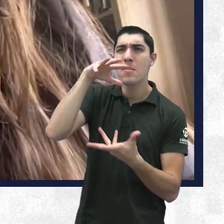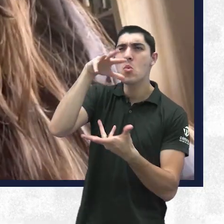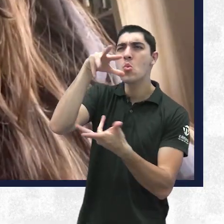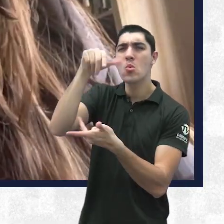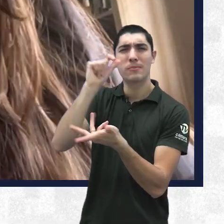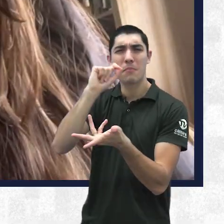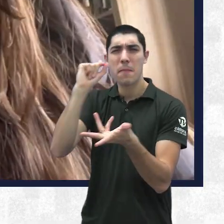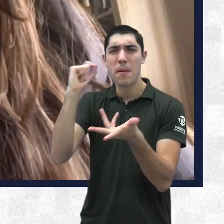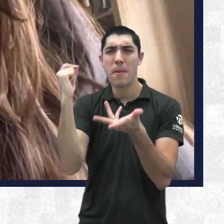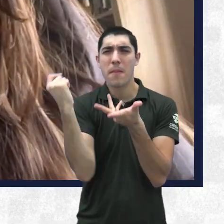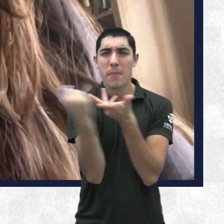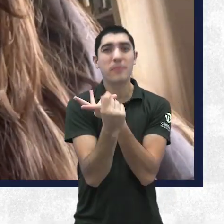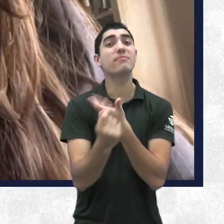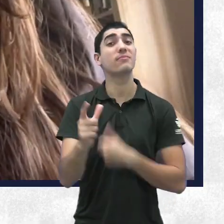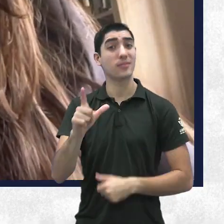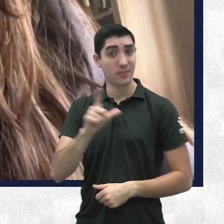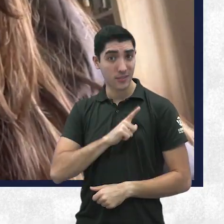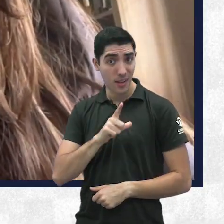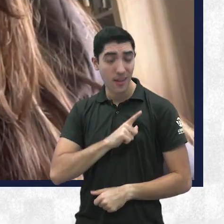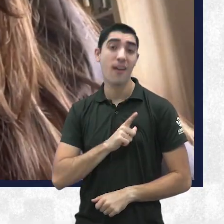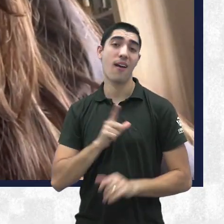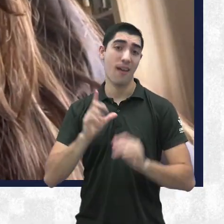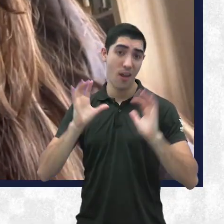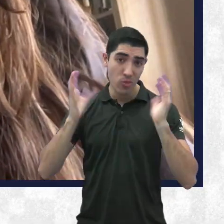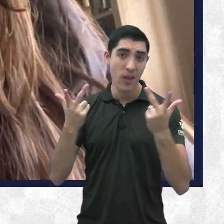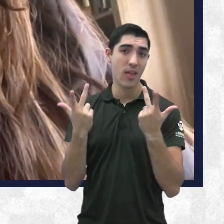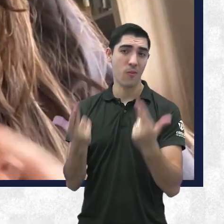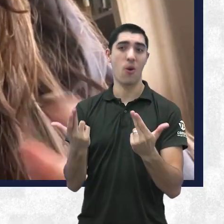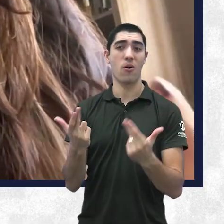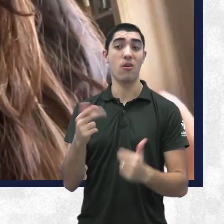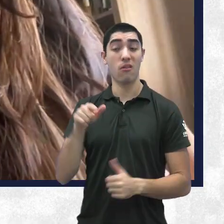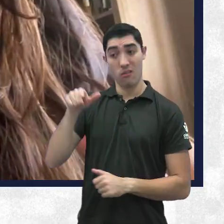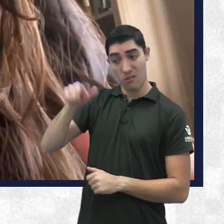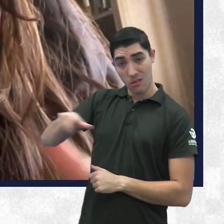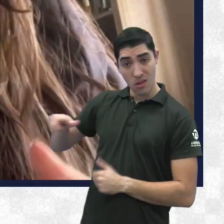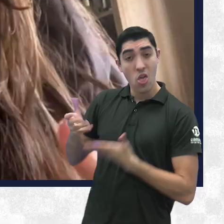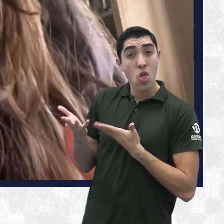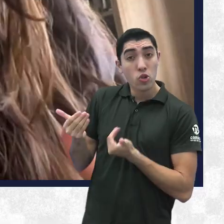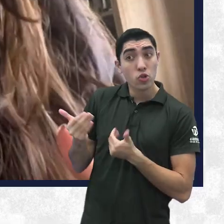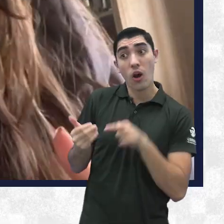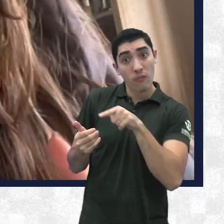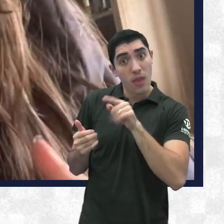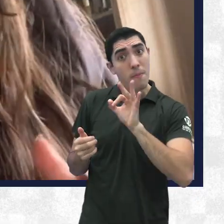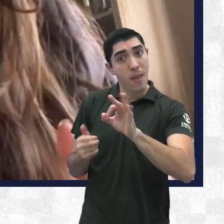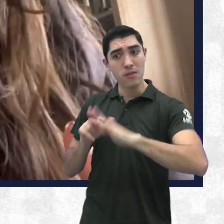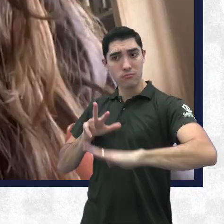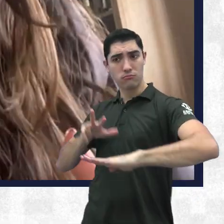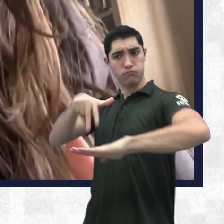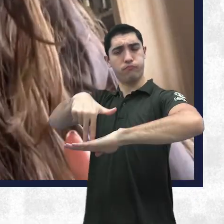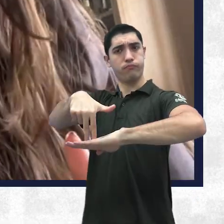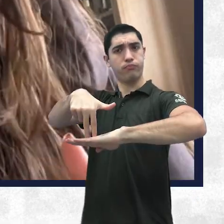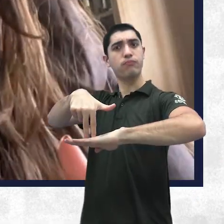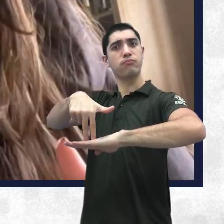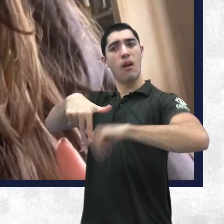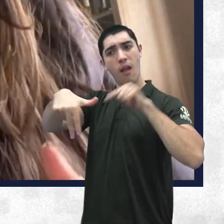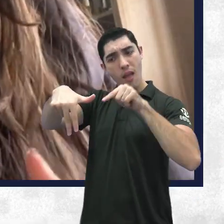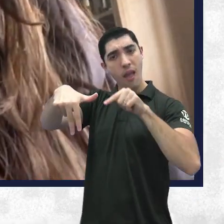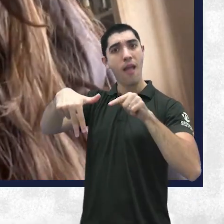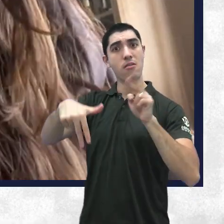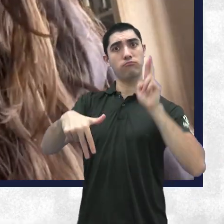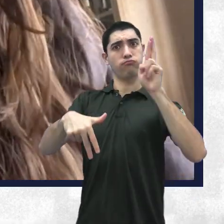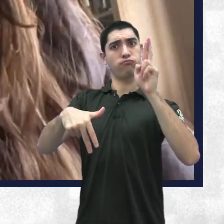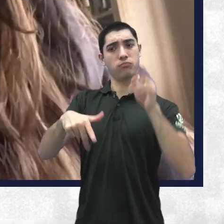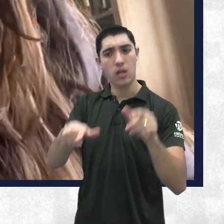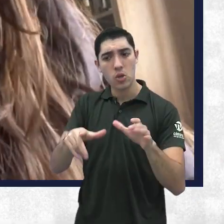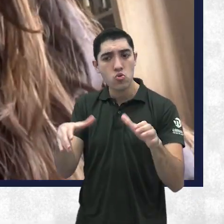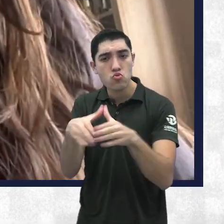né, que digamos assim, que os jovens são os protagonistas